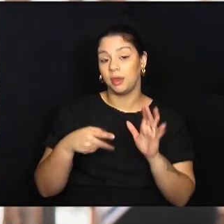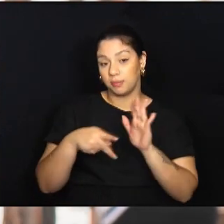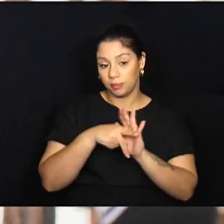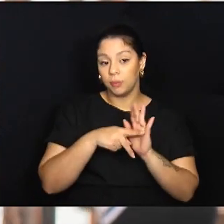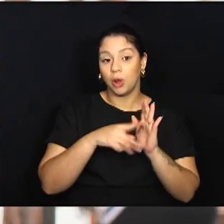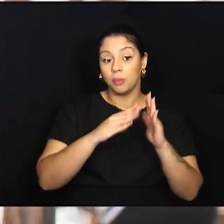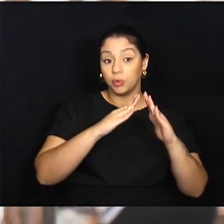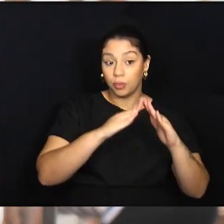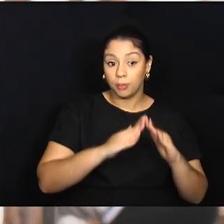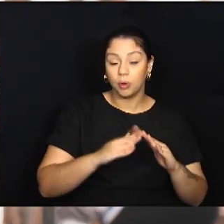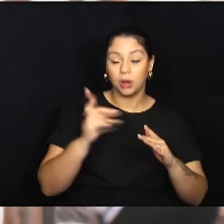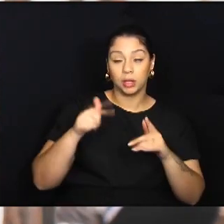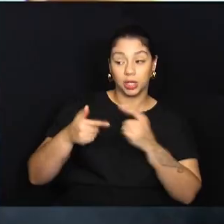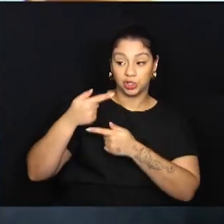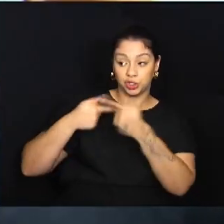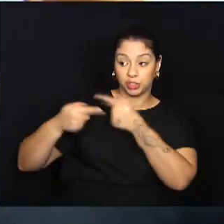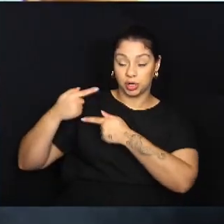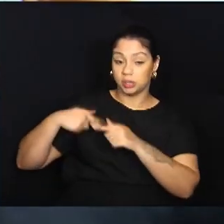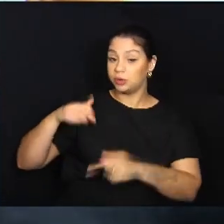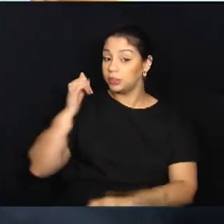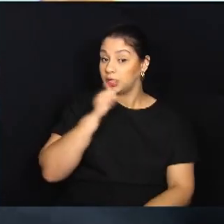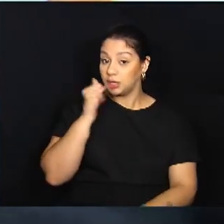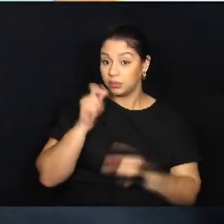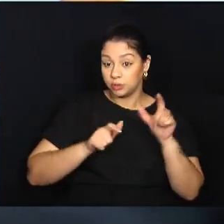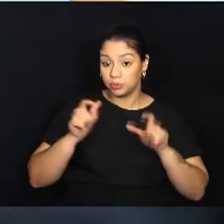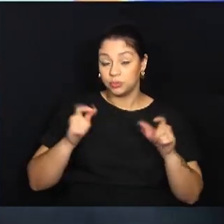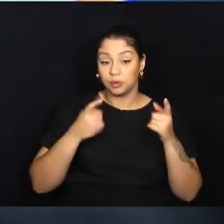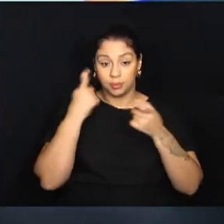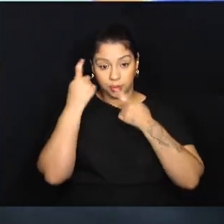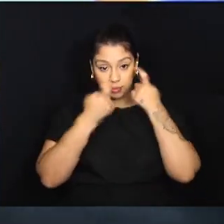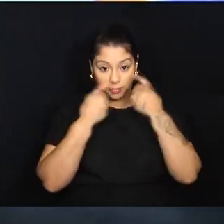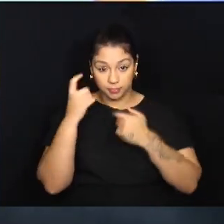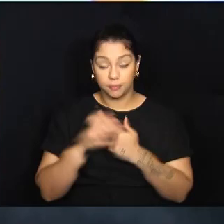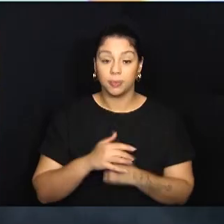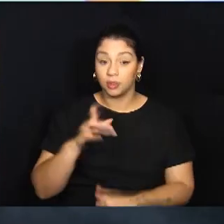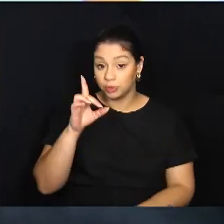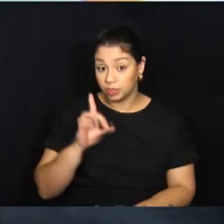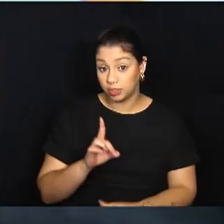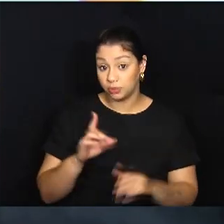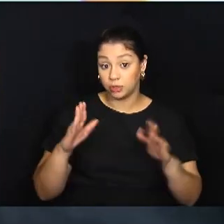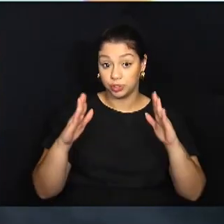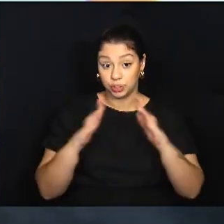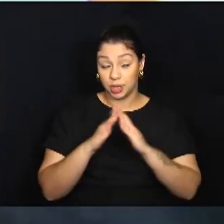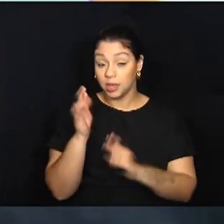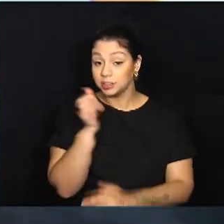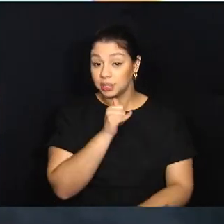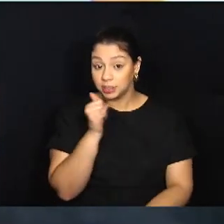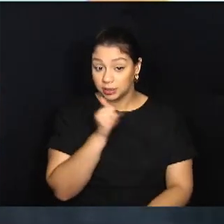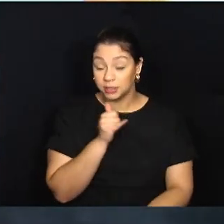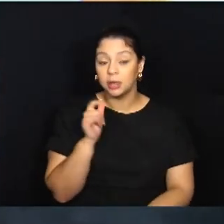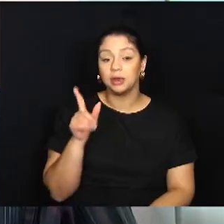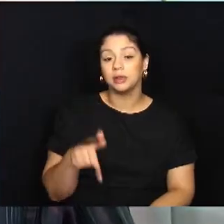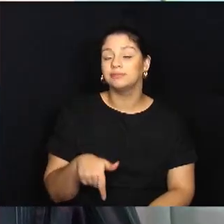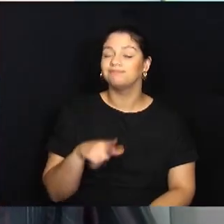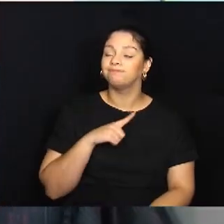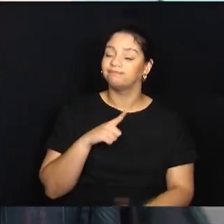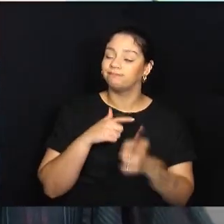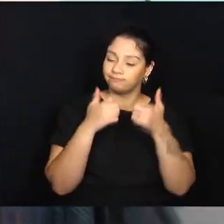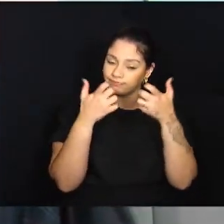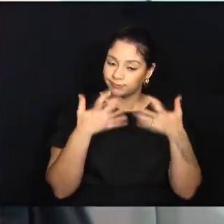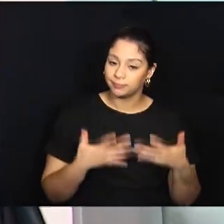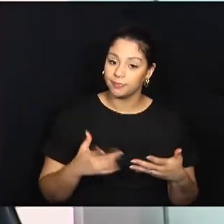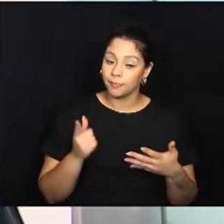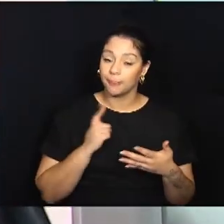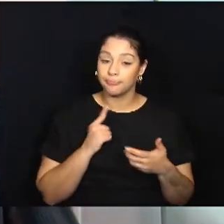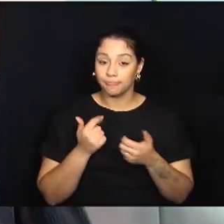de descendência preocupados. O diretor da Casa de Itália em Campinas, Ricardo Lousada, pontua que, ao